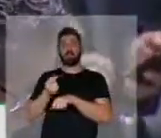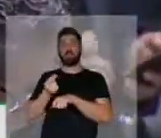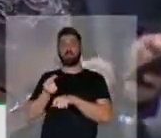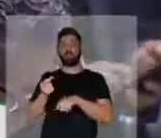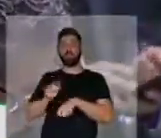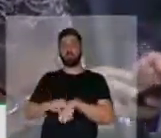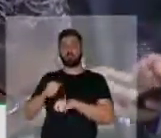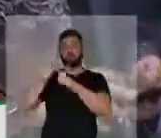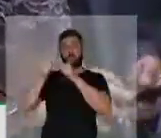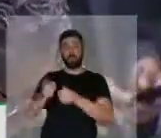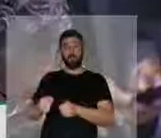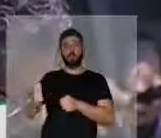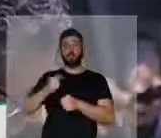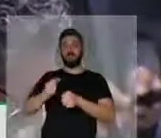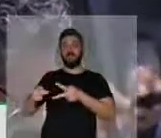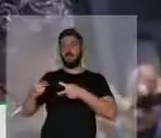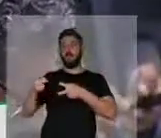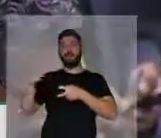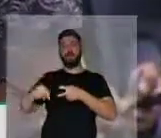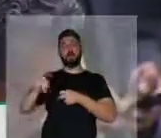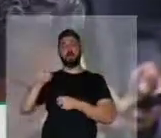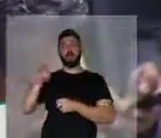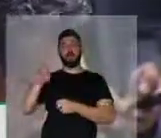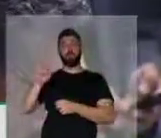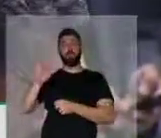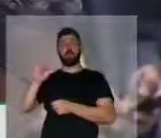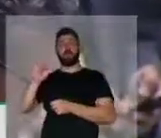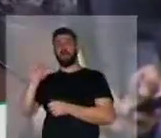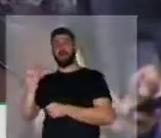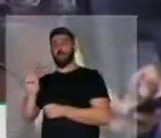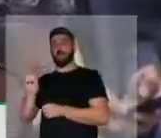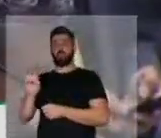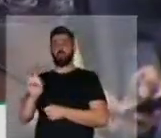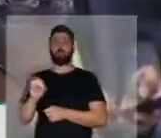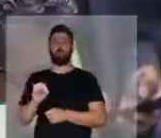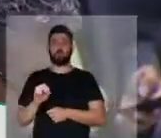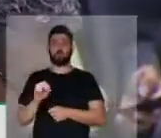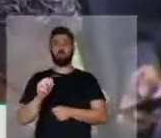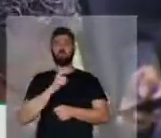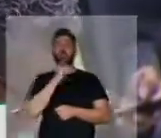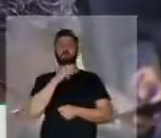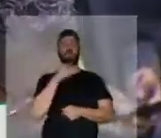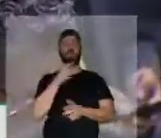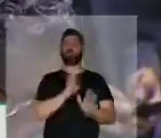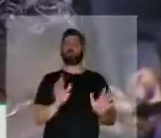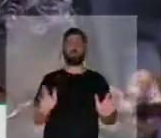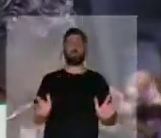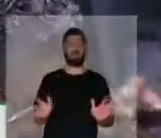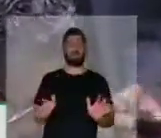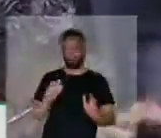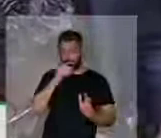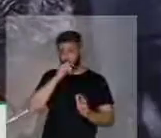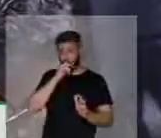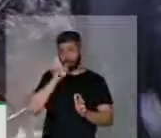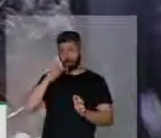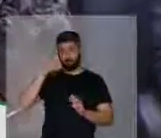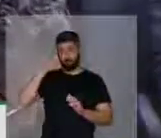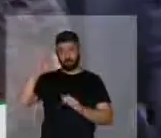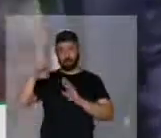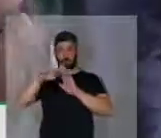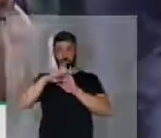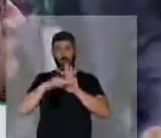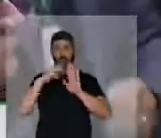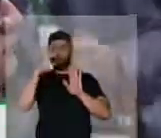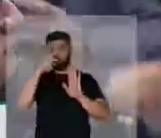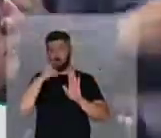com maior poder especulativo, que é o capital imobiliário. Ninguém tem dúvida disso. E, particularmente, o lindo programa